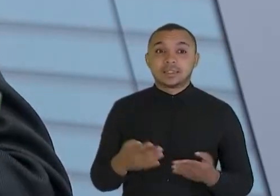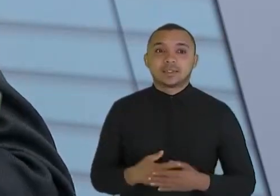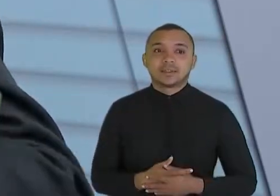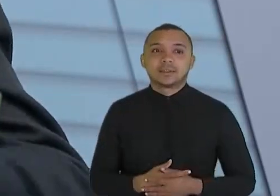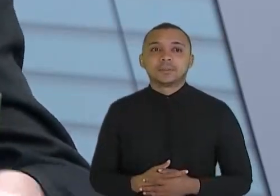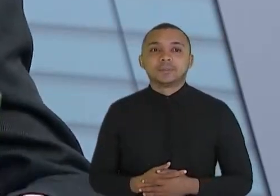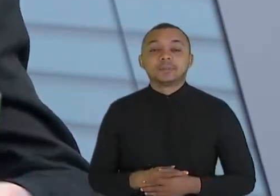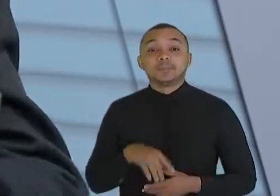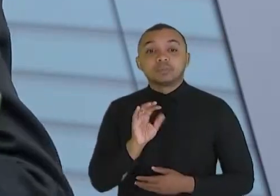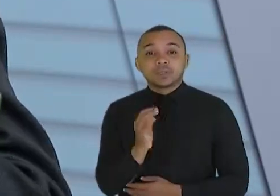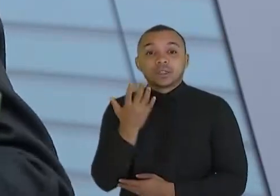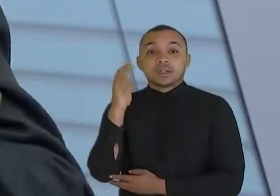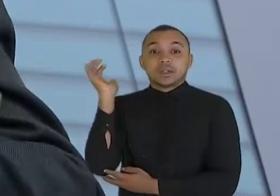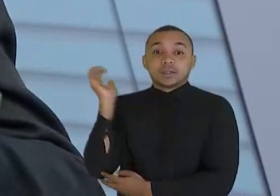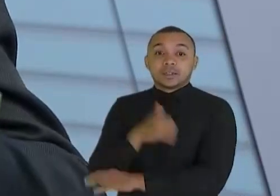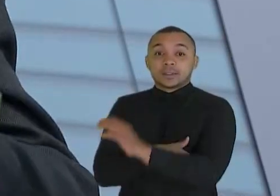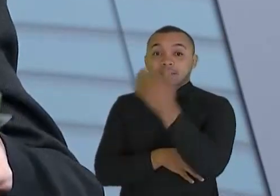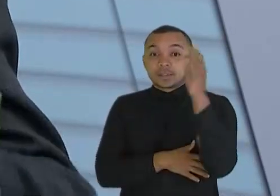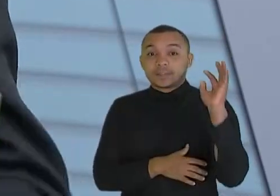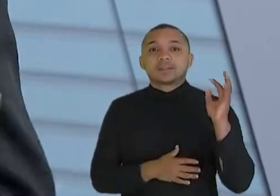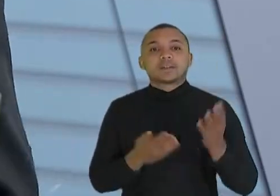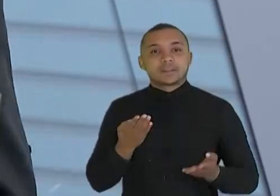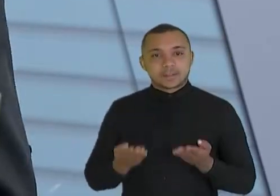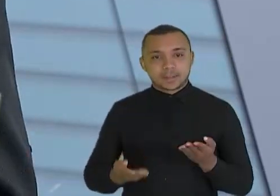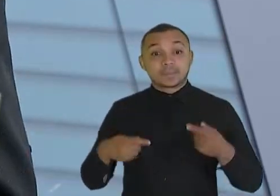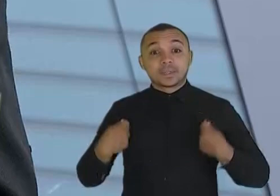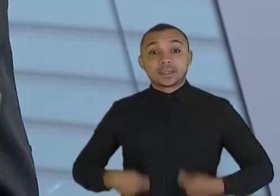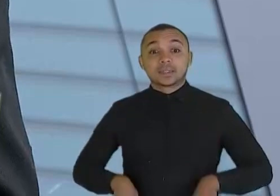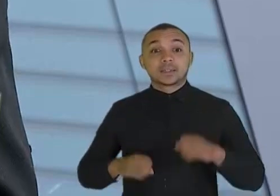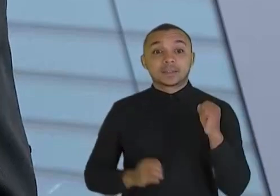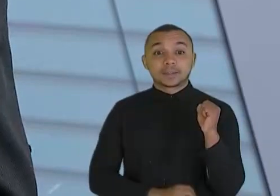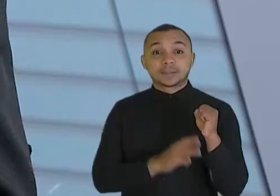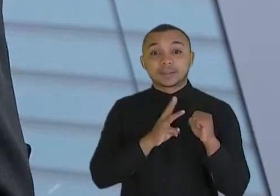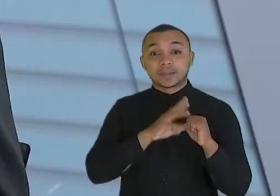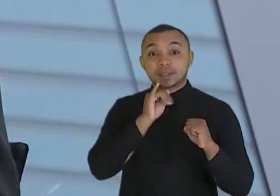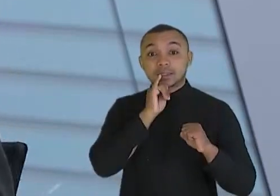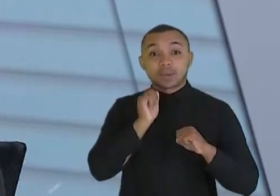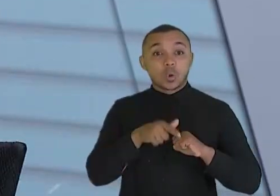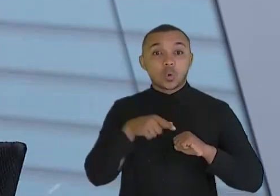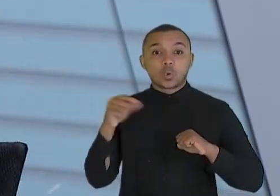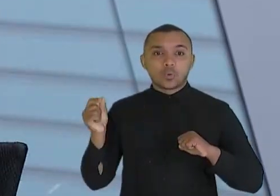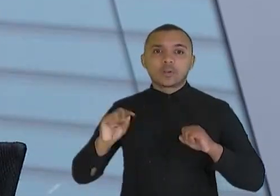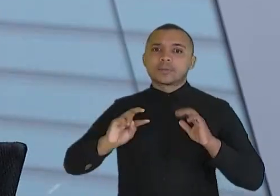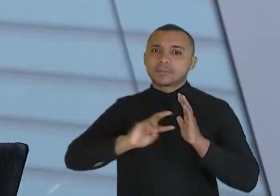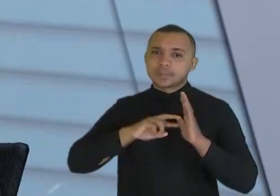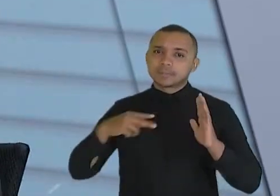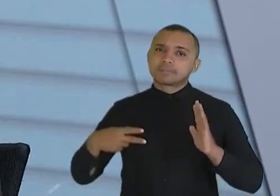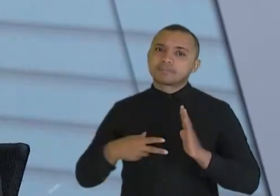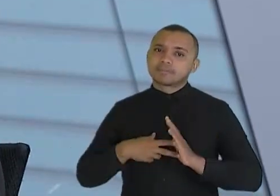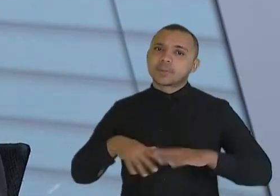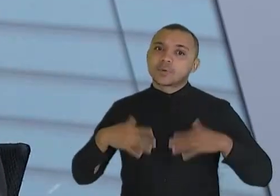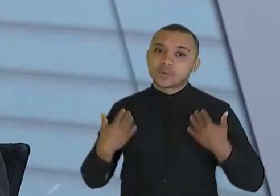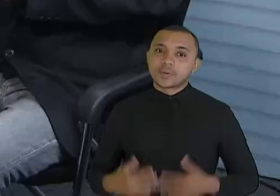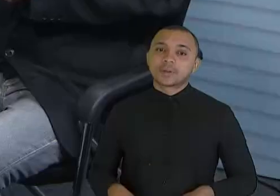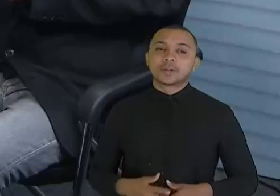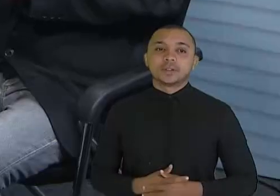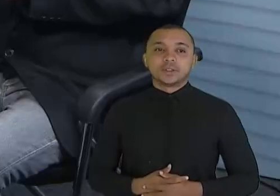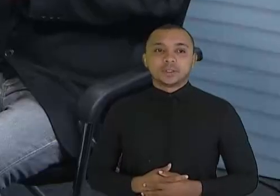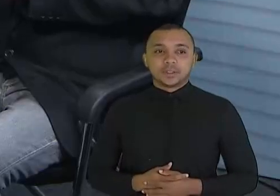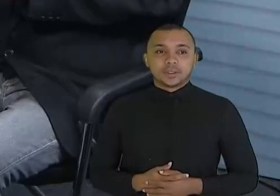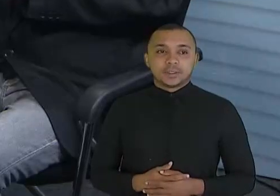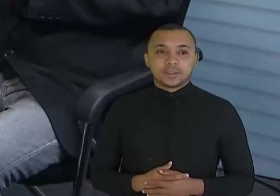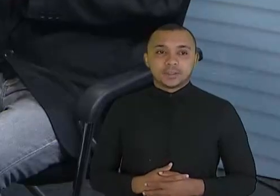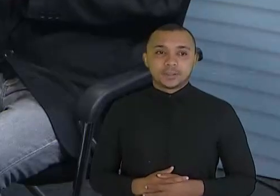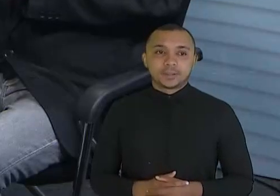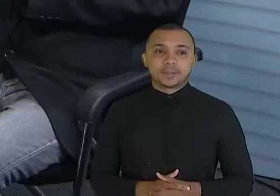da natureza. E a gente precisa ter essa sustentabilidade. O campus da Unifor é um exemplo de sustentabilidade, né, com essas, sim, ações. Não, ali